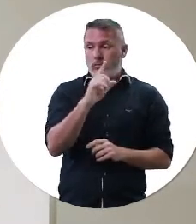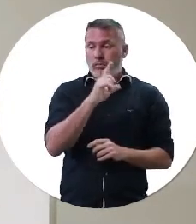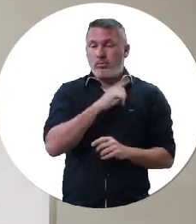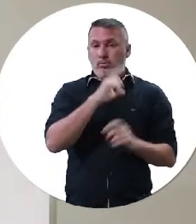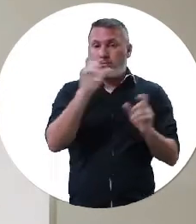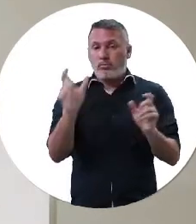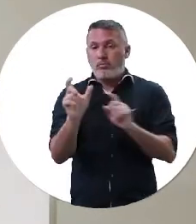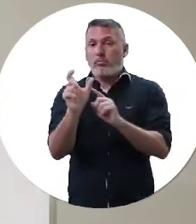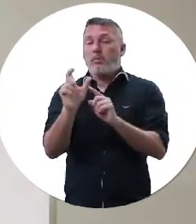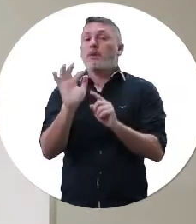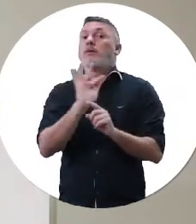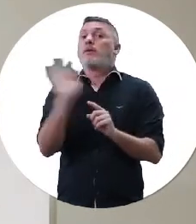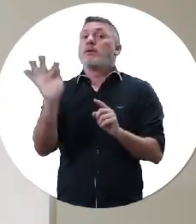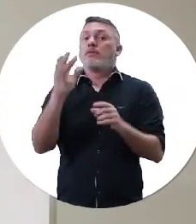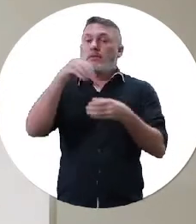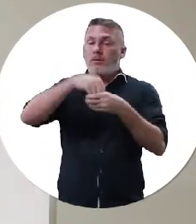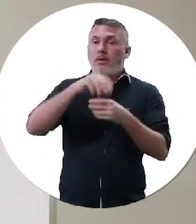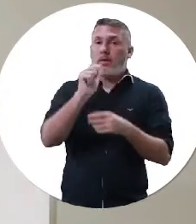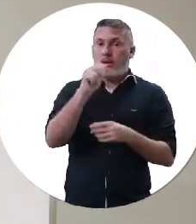Butanoato.